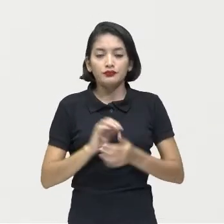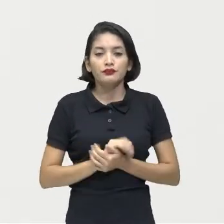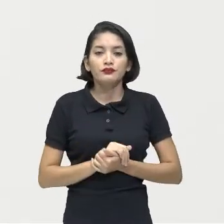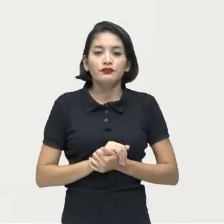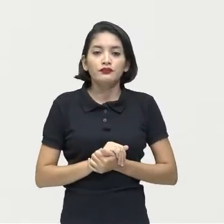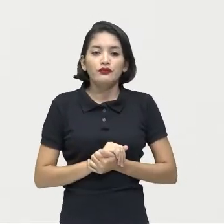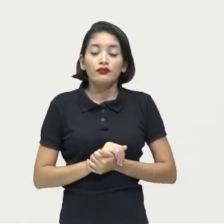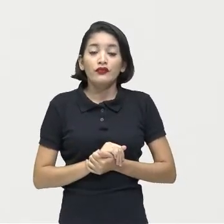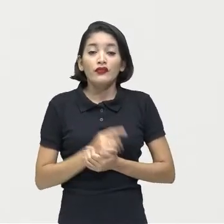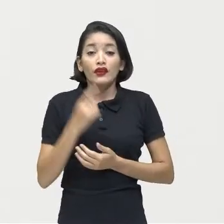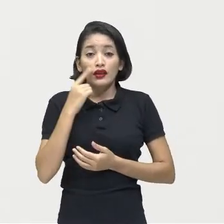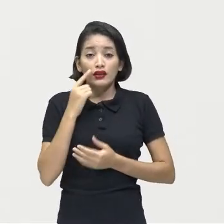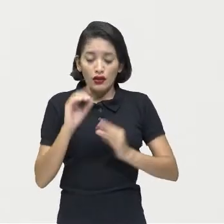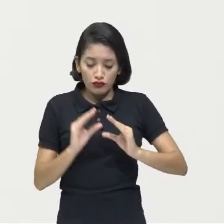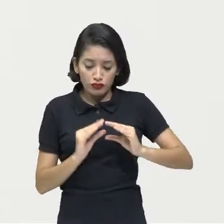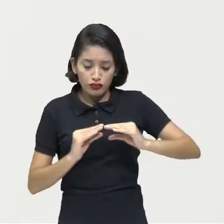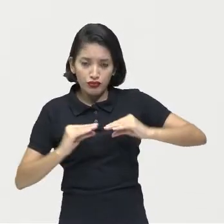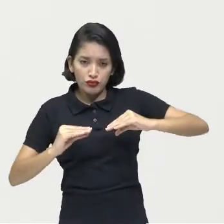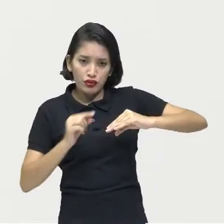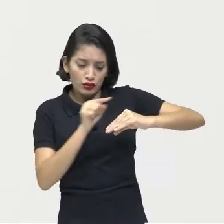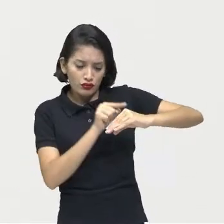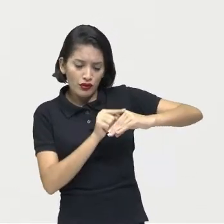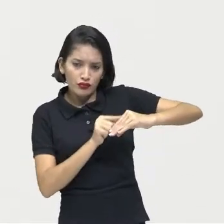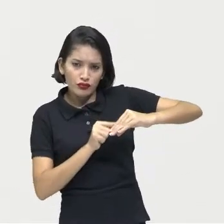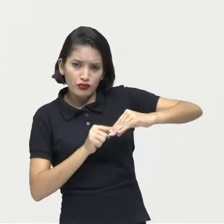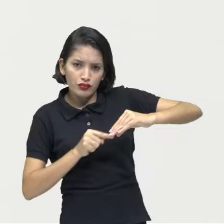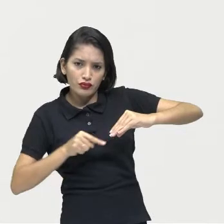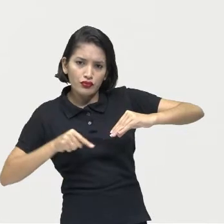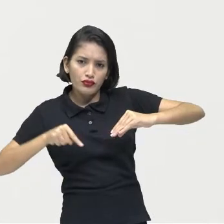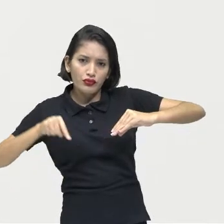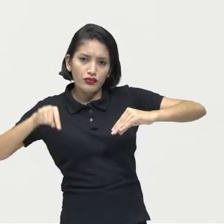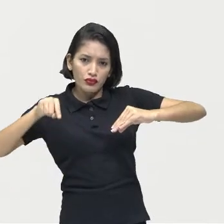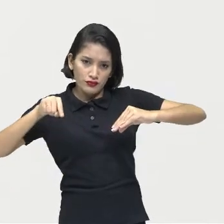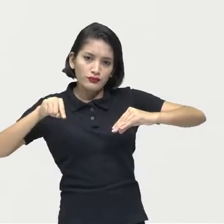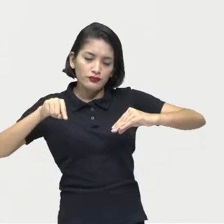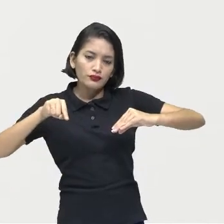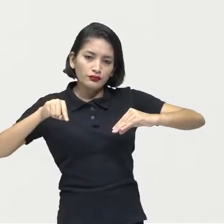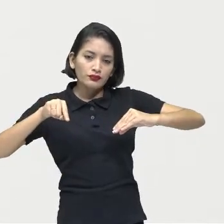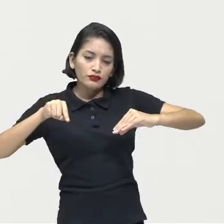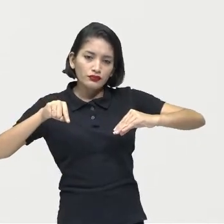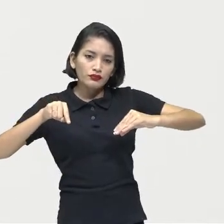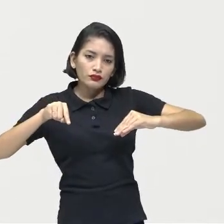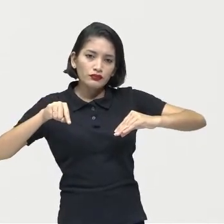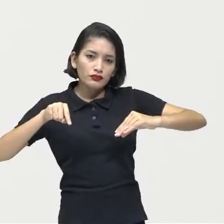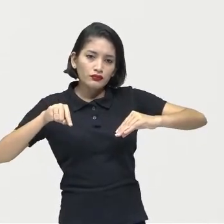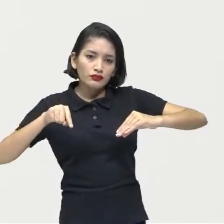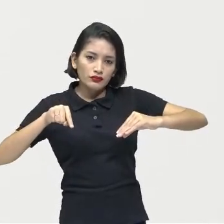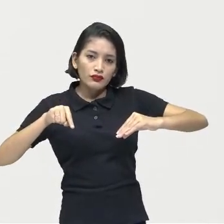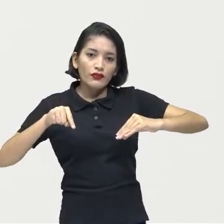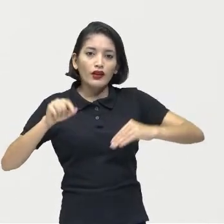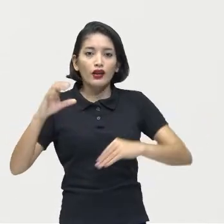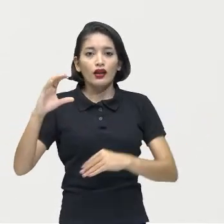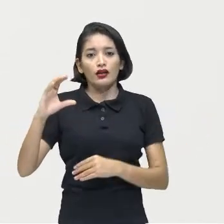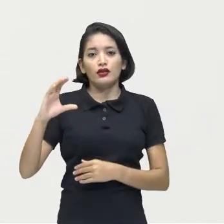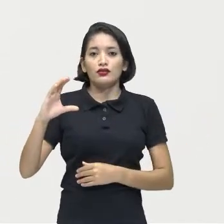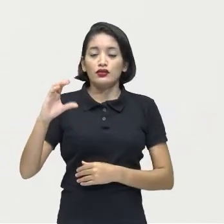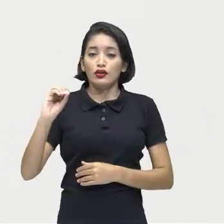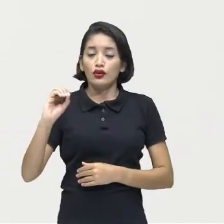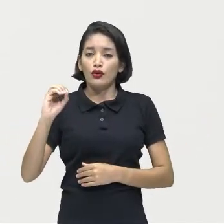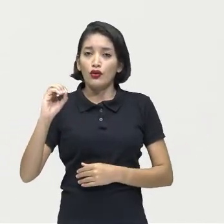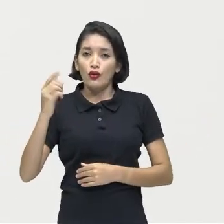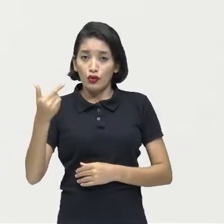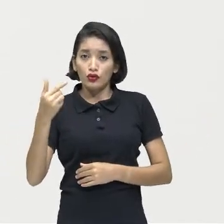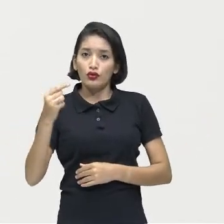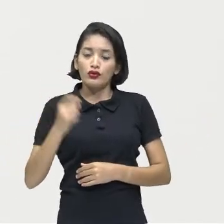vai deixar esse gás carbônico aqui, no alvéolo pulmonar, e aí o gás carbônico vai sair,